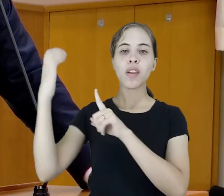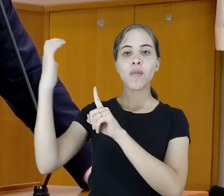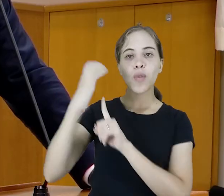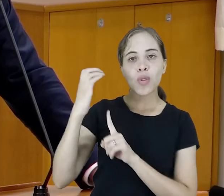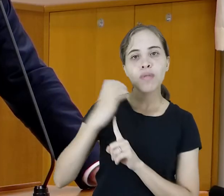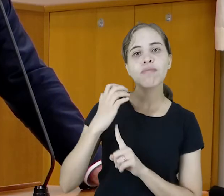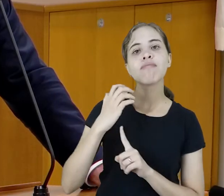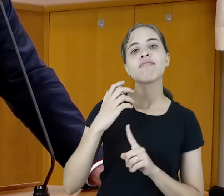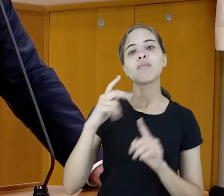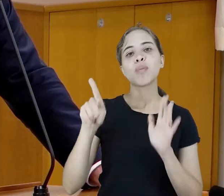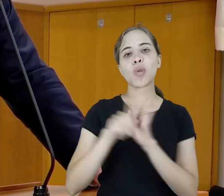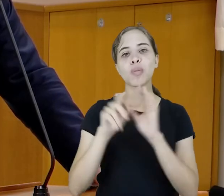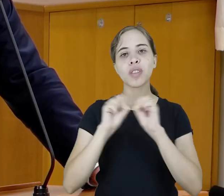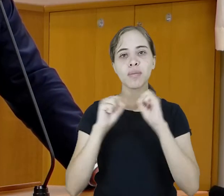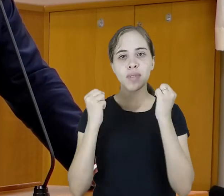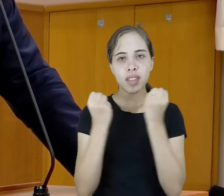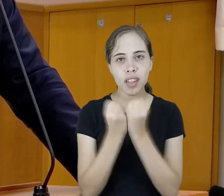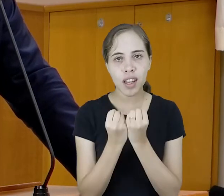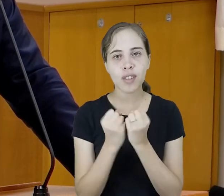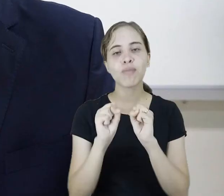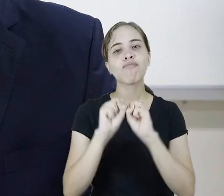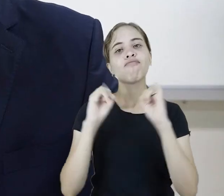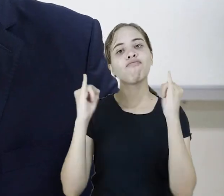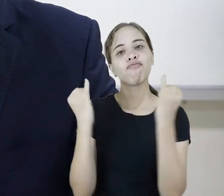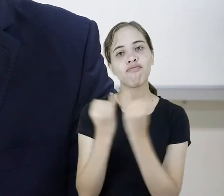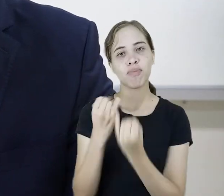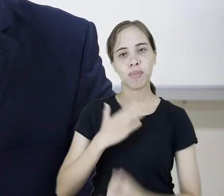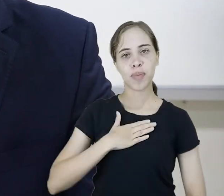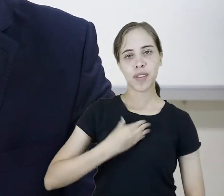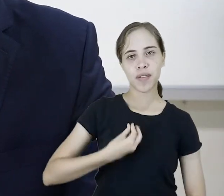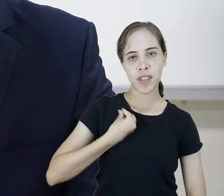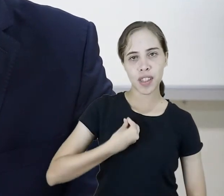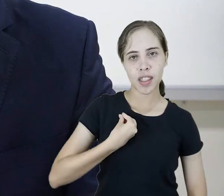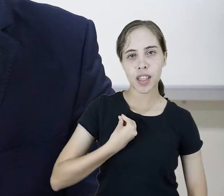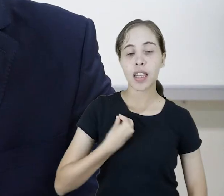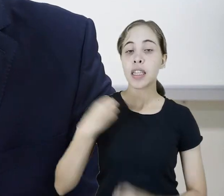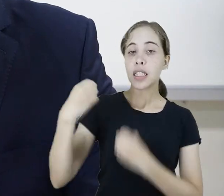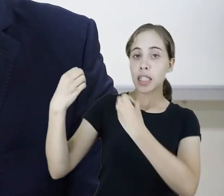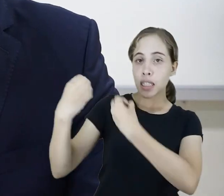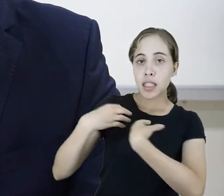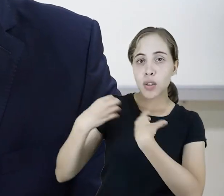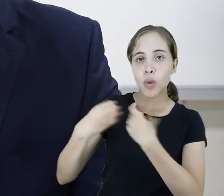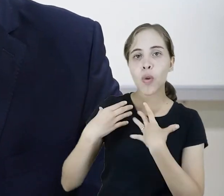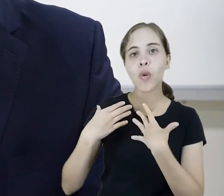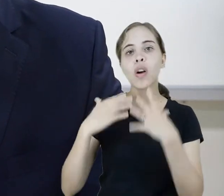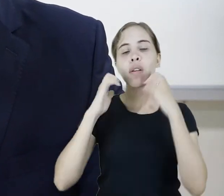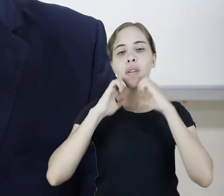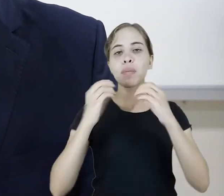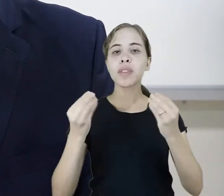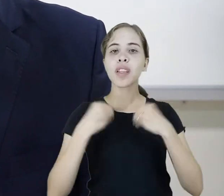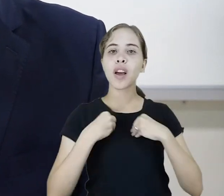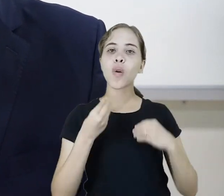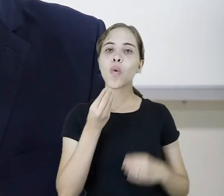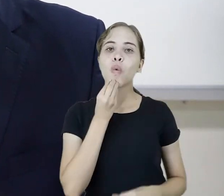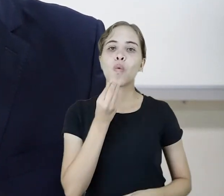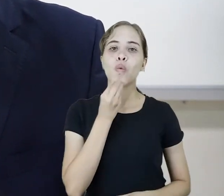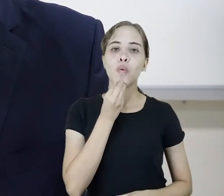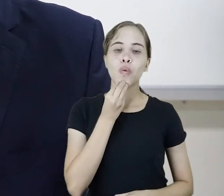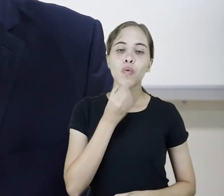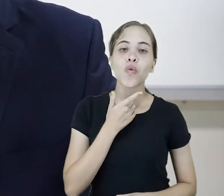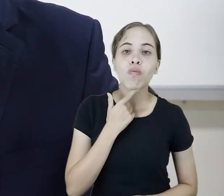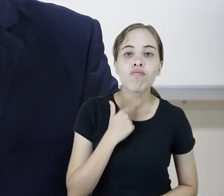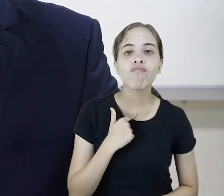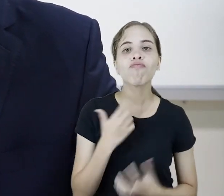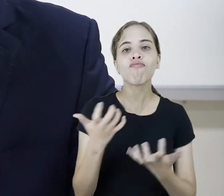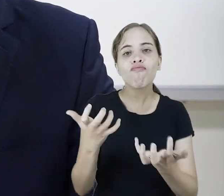do Seminário e Instituto em minha vida, que me ensinou o Evangelho e me proporcionou o desejo